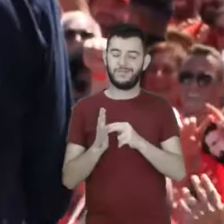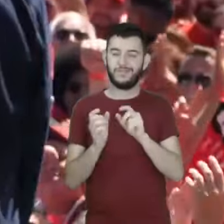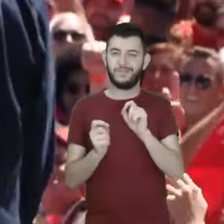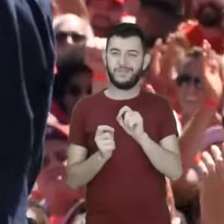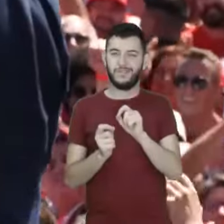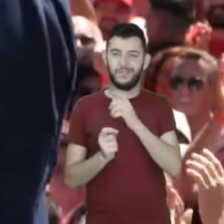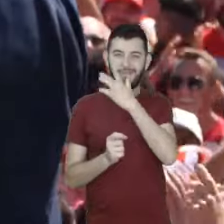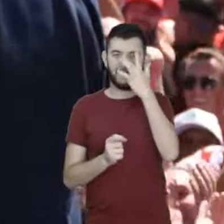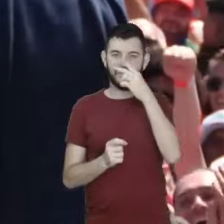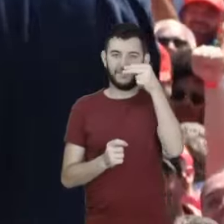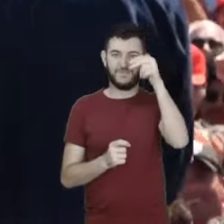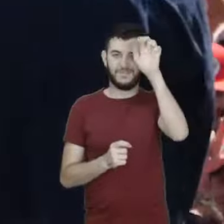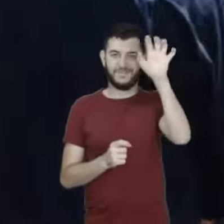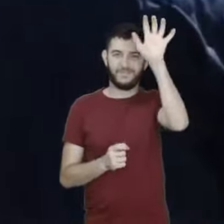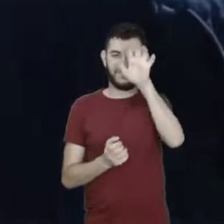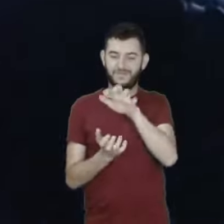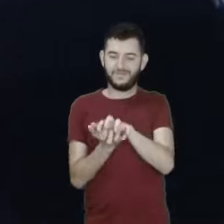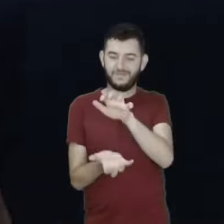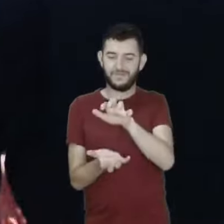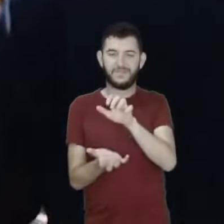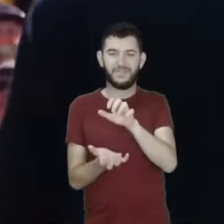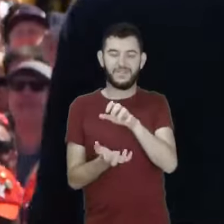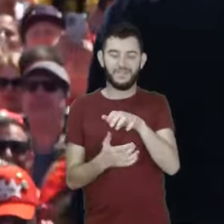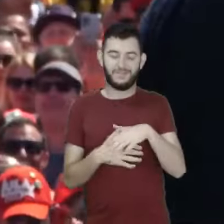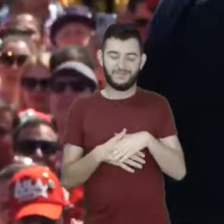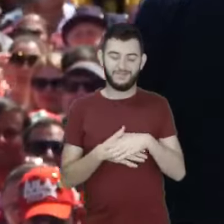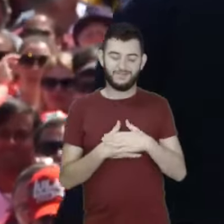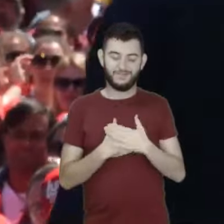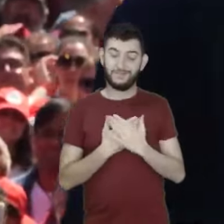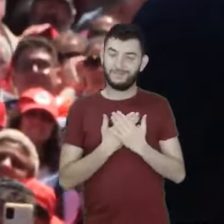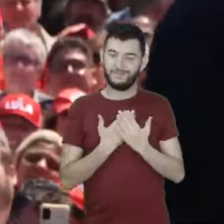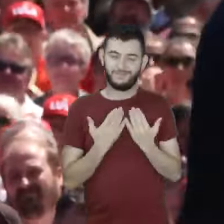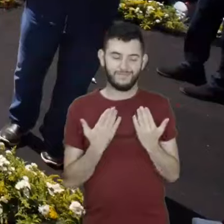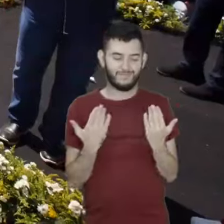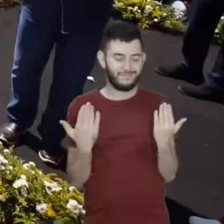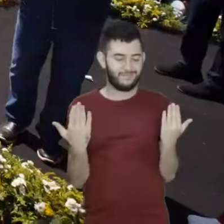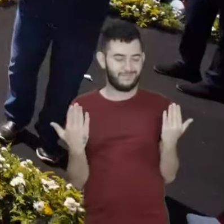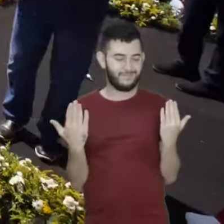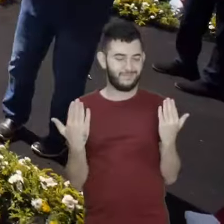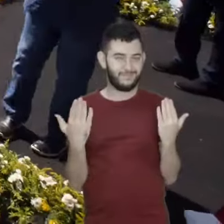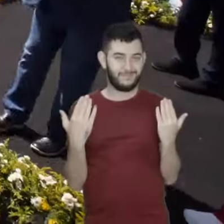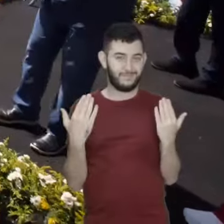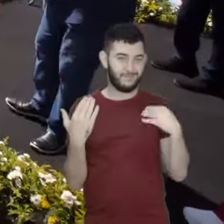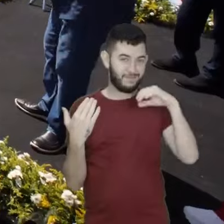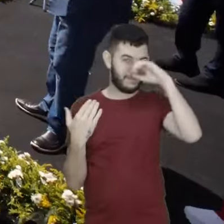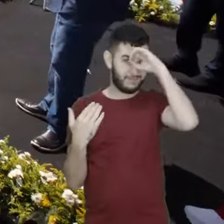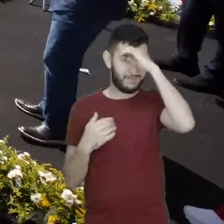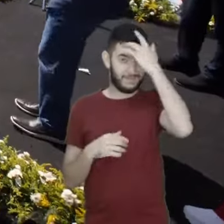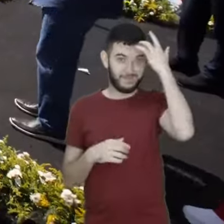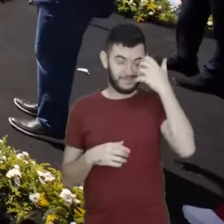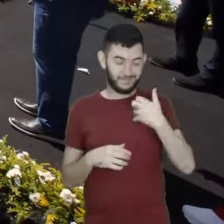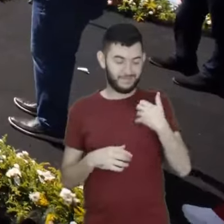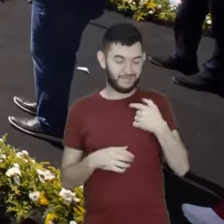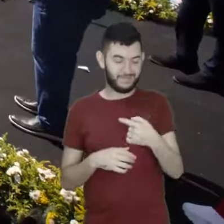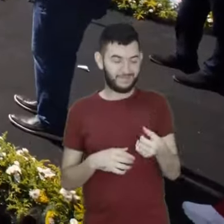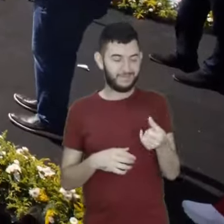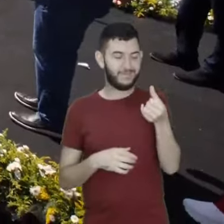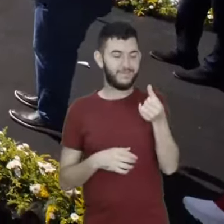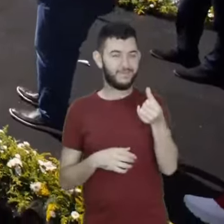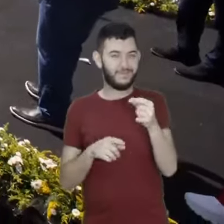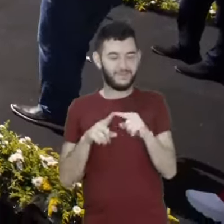Ele não sabe o que é uma pessoa que tem 76 anos e me sinto com energia de